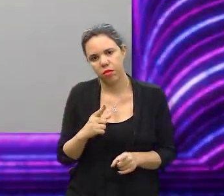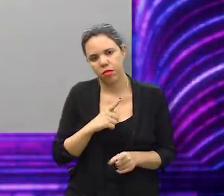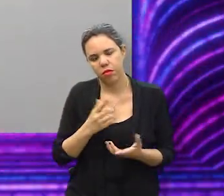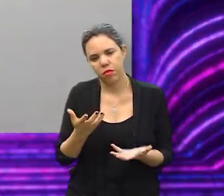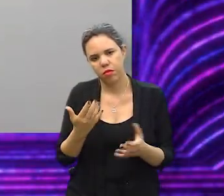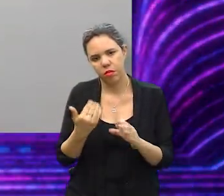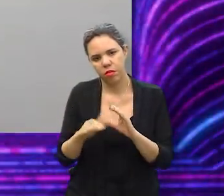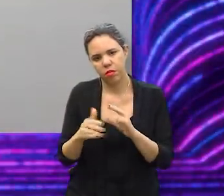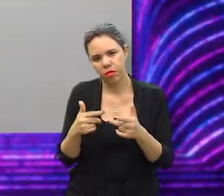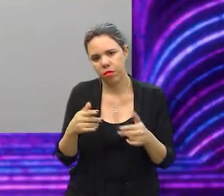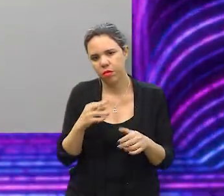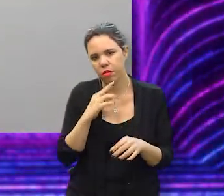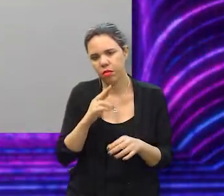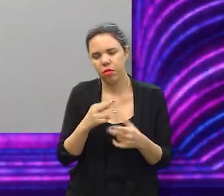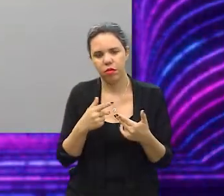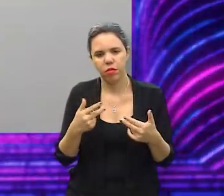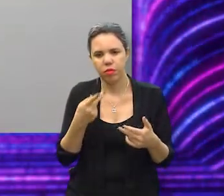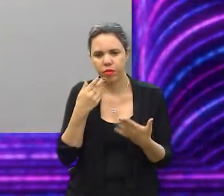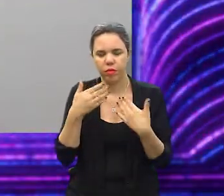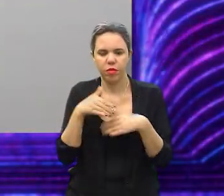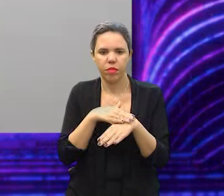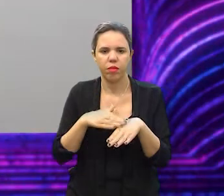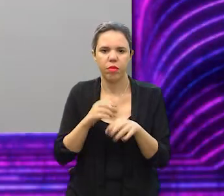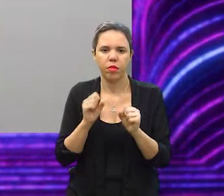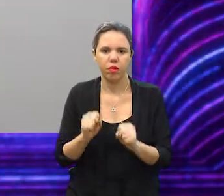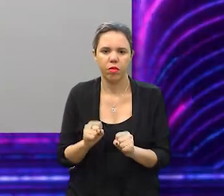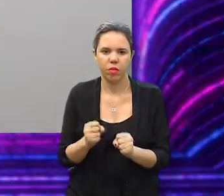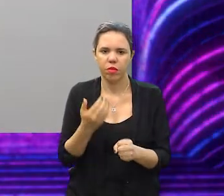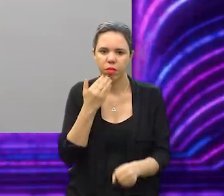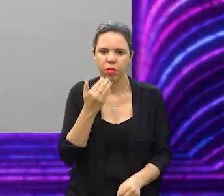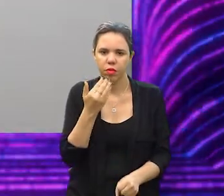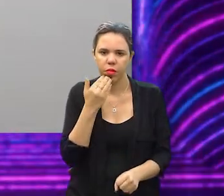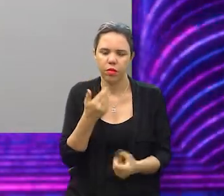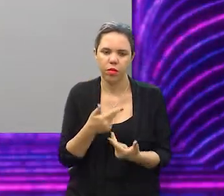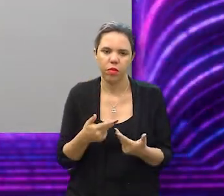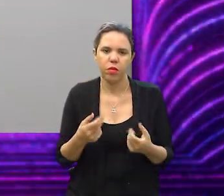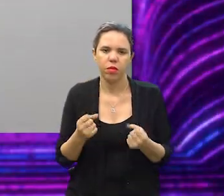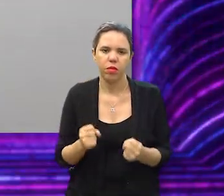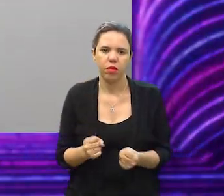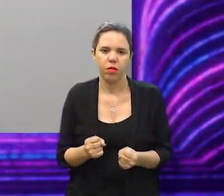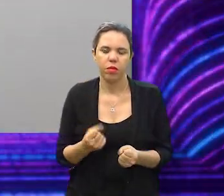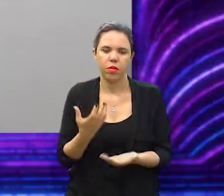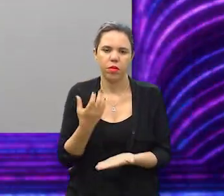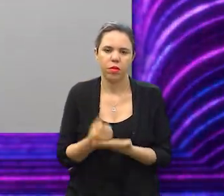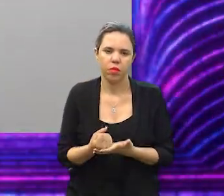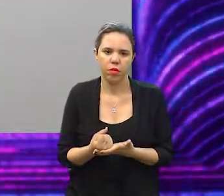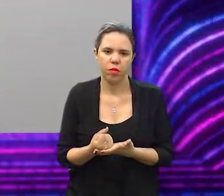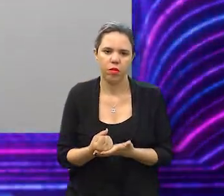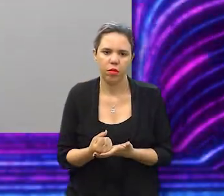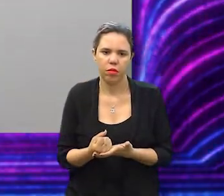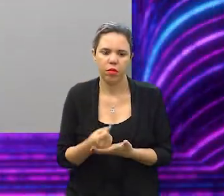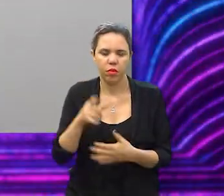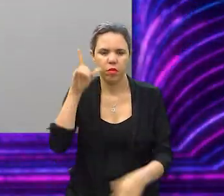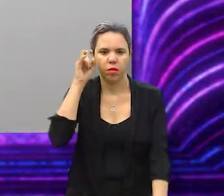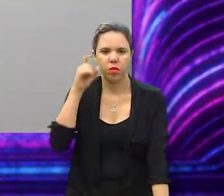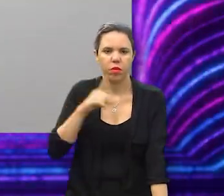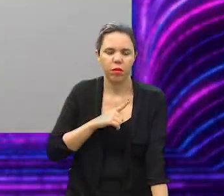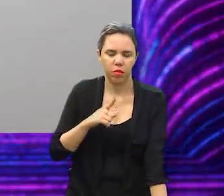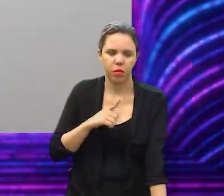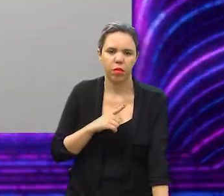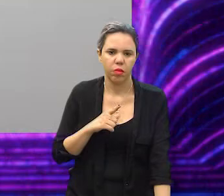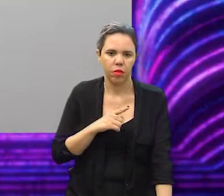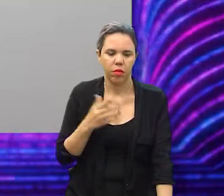mandar direct, quem quiser mandar o que for para pedir o quadrinho, quiser baixar, no meu Instagram lá tem o link para baixar